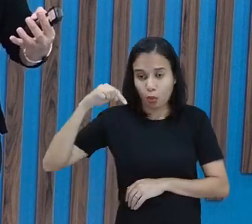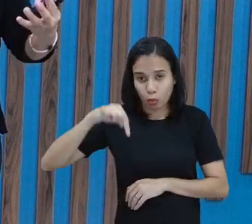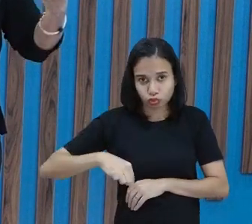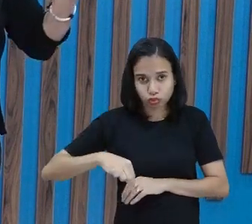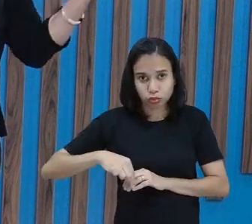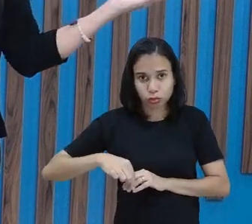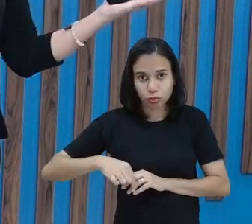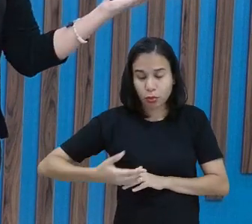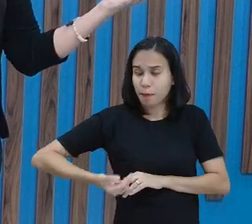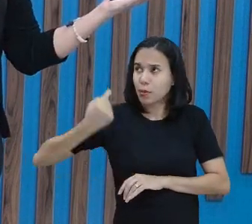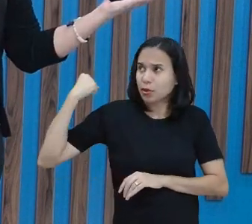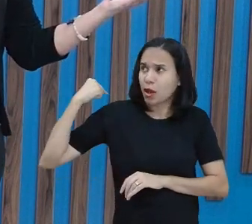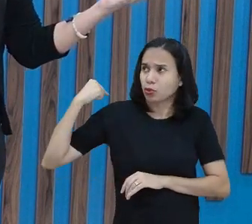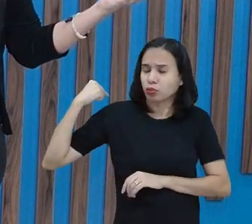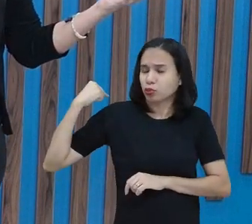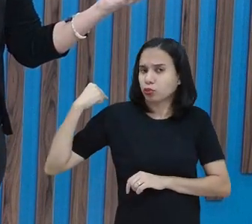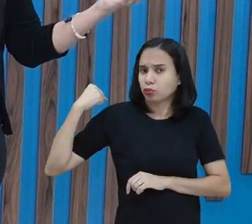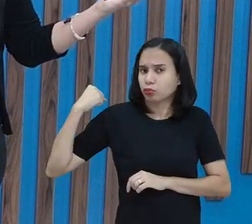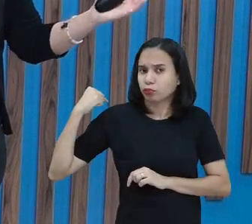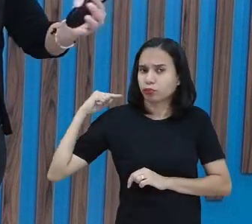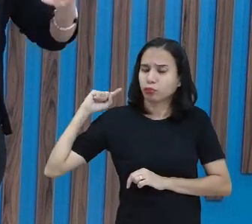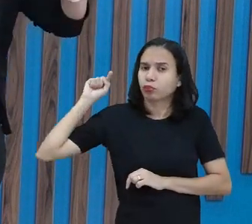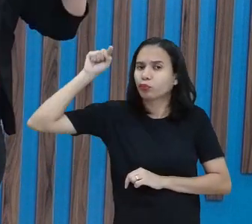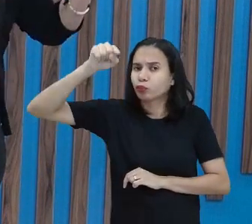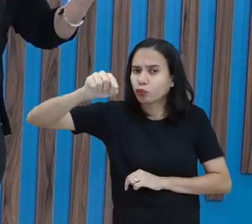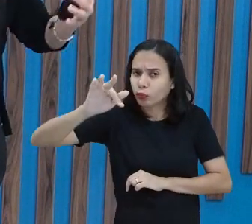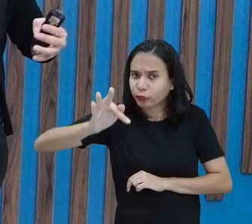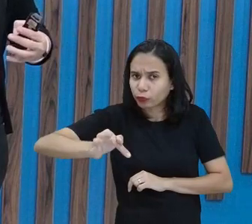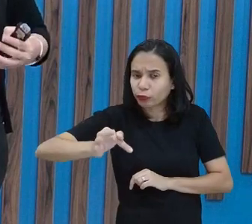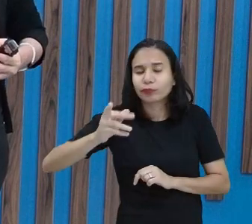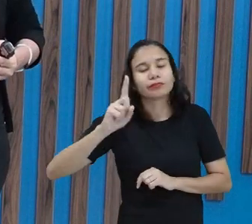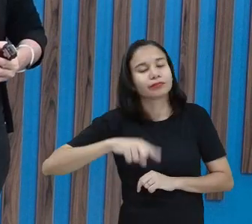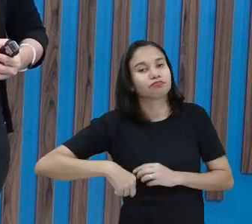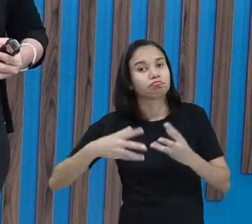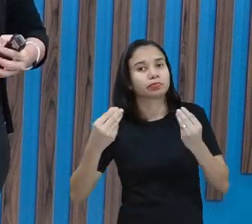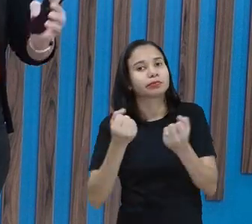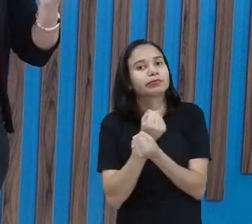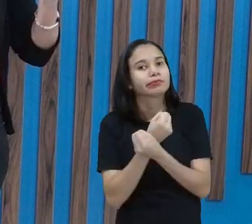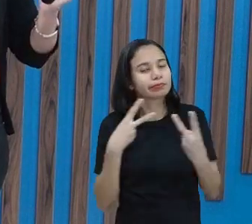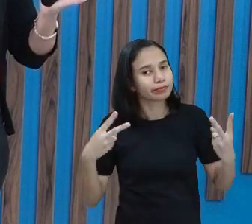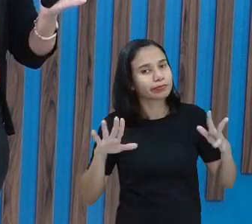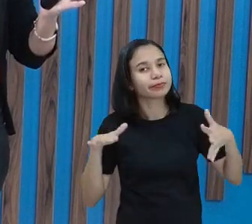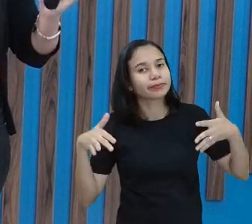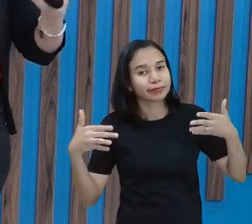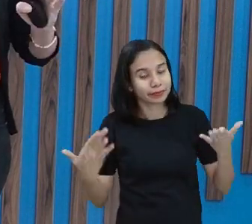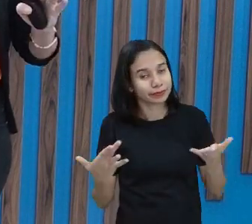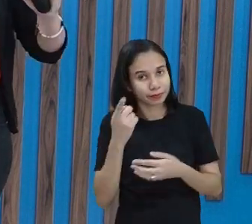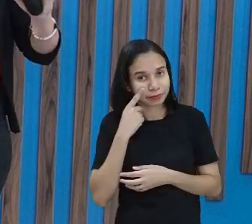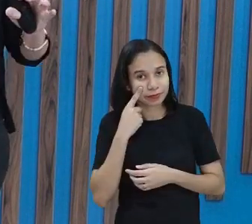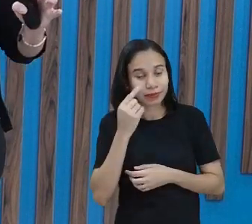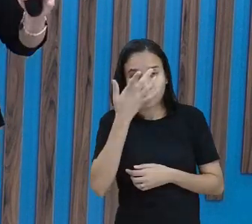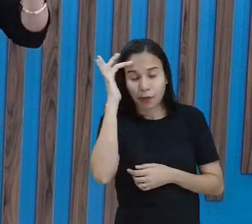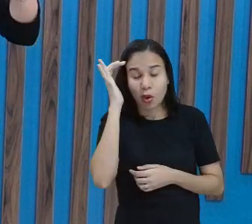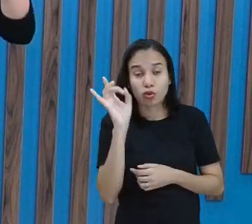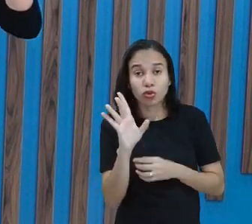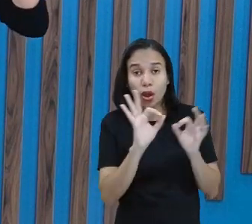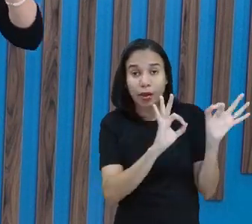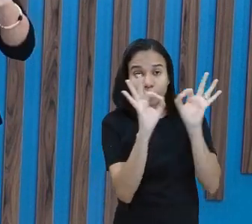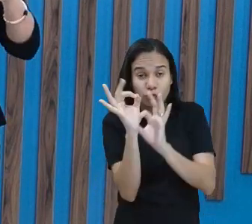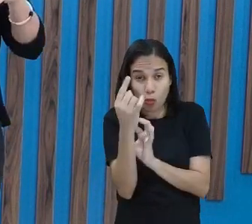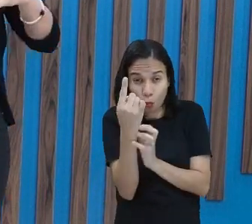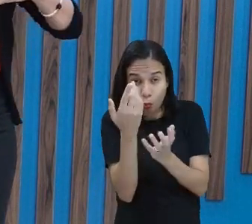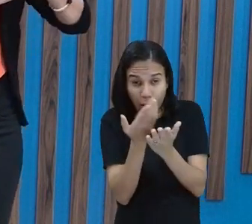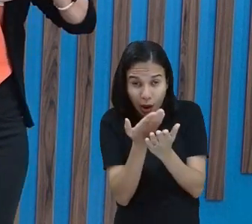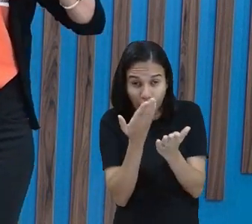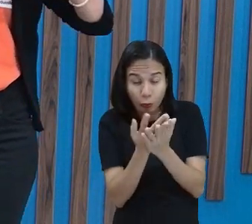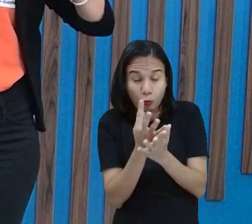presente, pretérito, que é a mesma coisa que passado, futuro, é muita coisa. Então, olha, não adianta só assistir uma